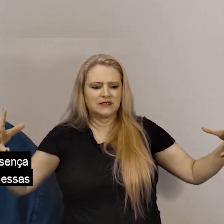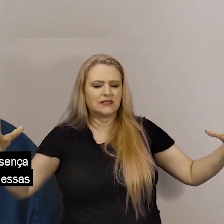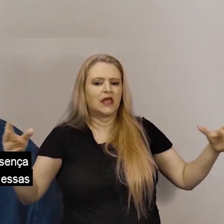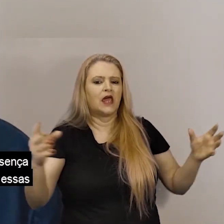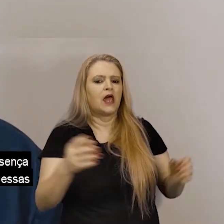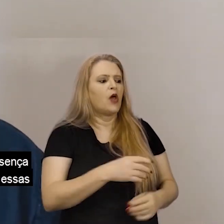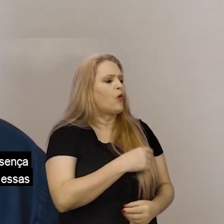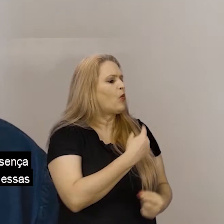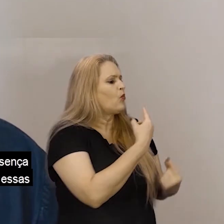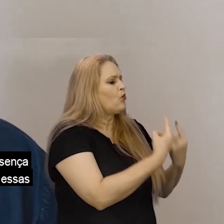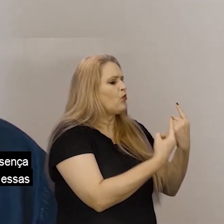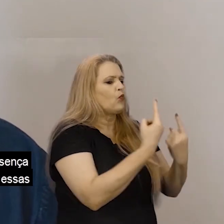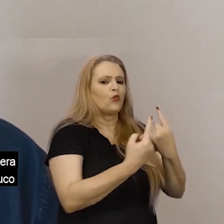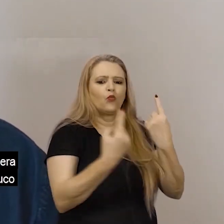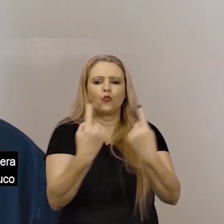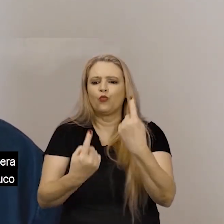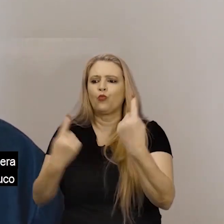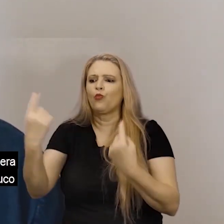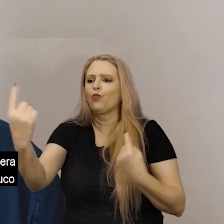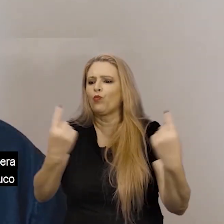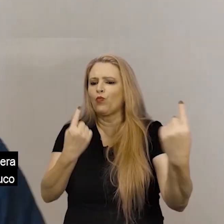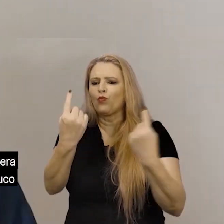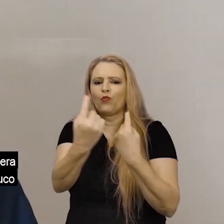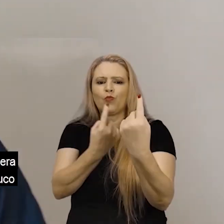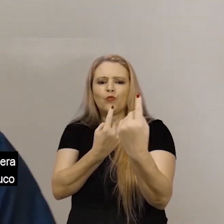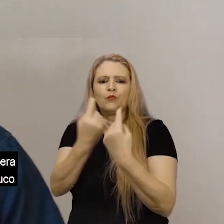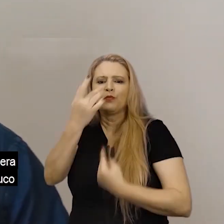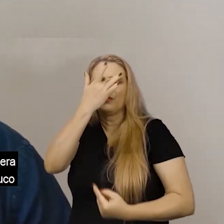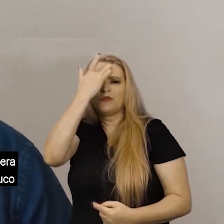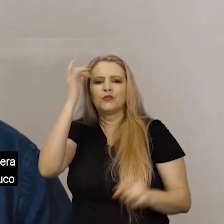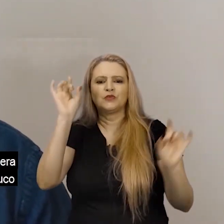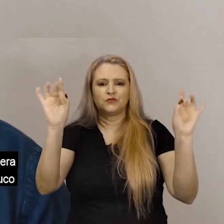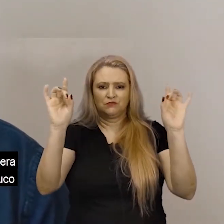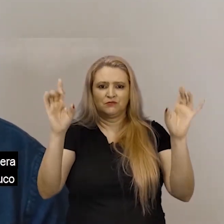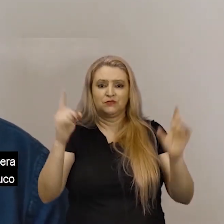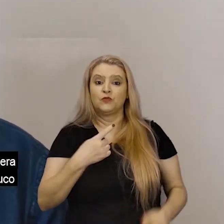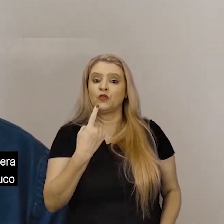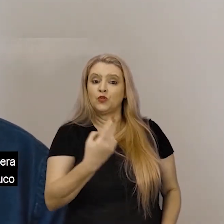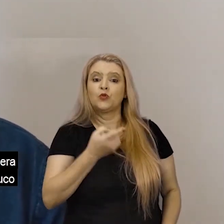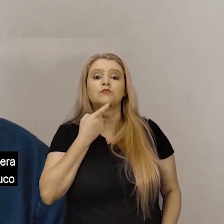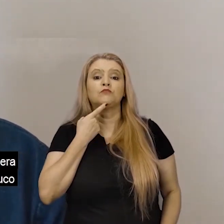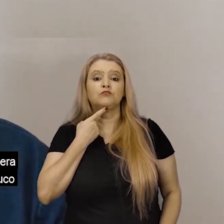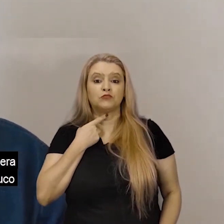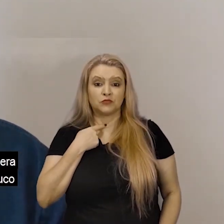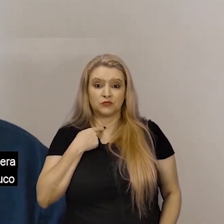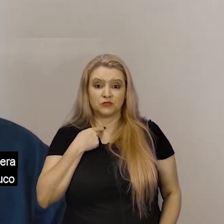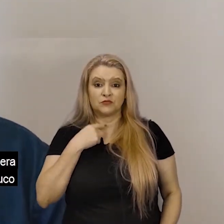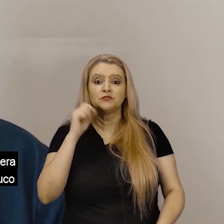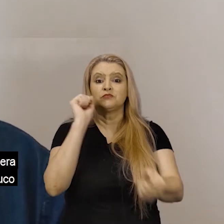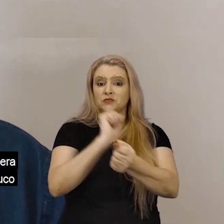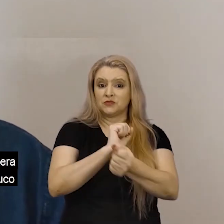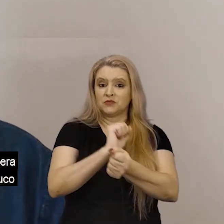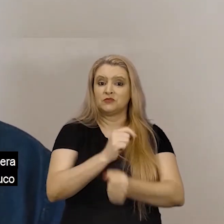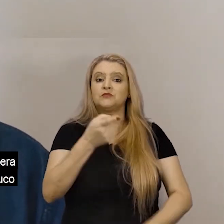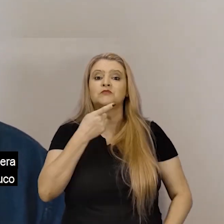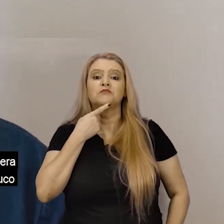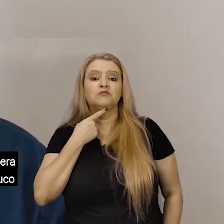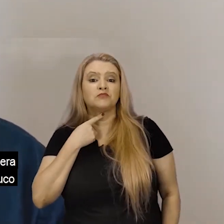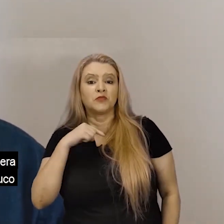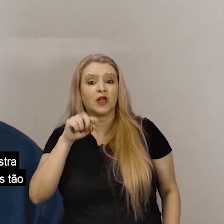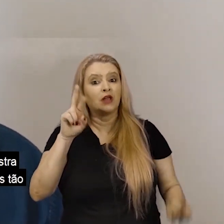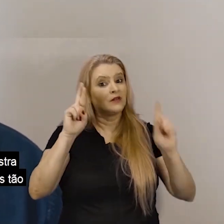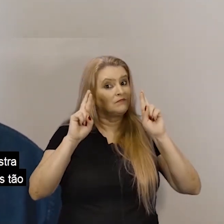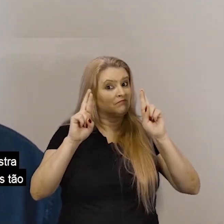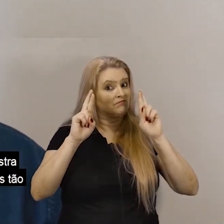e com os ensinamentos que essas pessoas trazem para a gente, né? A gente espera que esse vídeo possa compartilhar um pouco